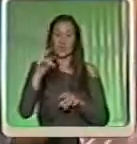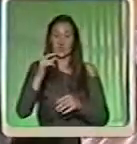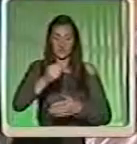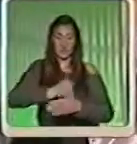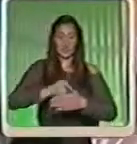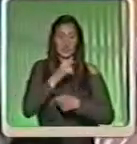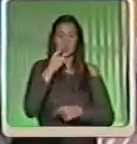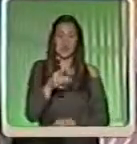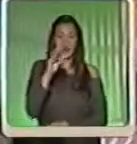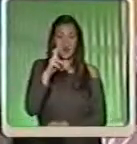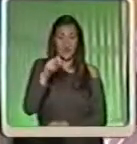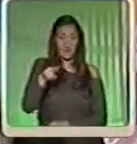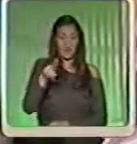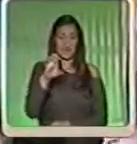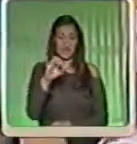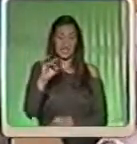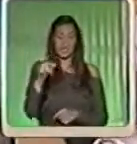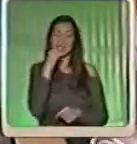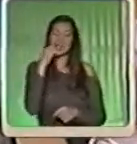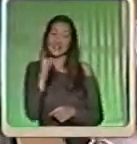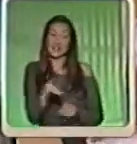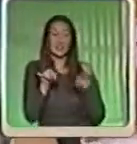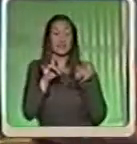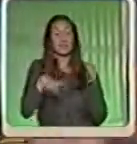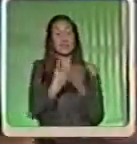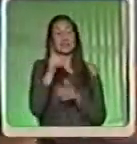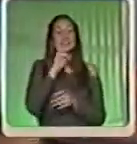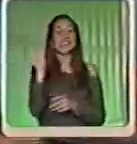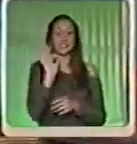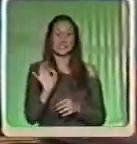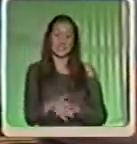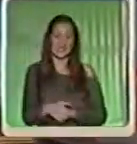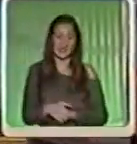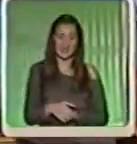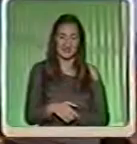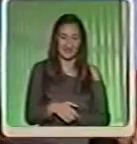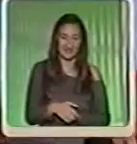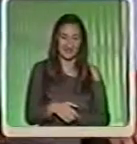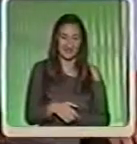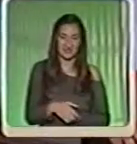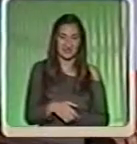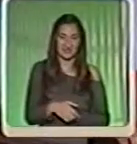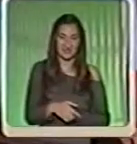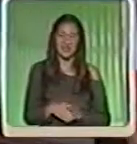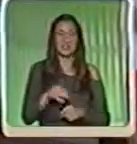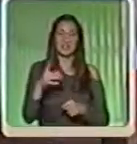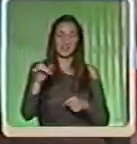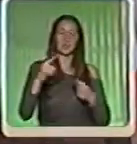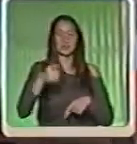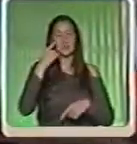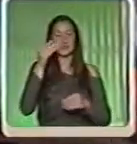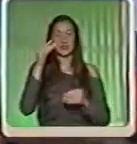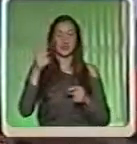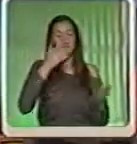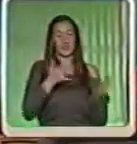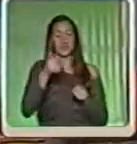É. Obrigada, Francisco. É, lambaza-te aí. É, e a Paula faz os Rodrigues. A Encarnação, estávamos aqui a convidar as pessoas a irem até a Lagoa. E, portanto,